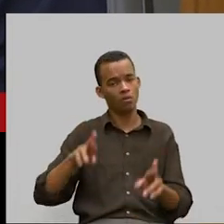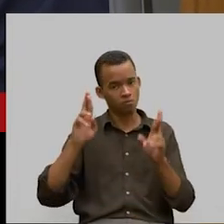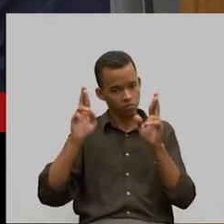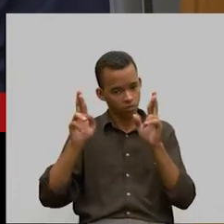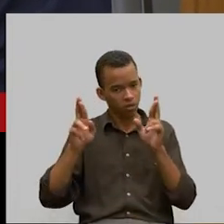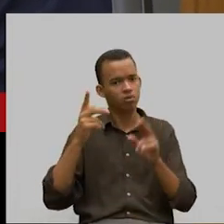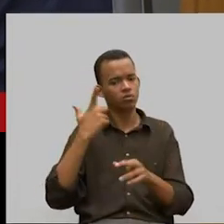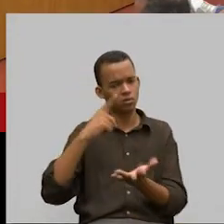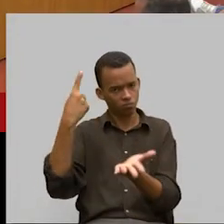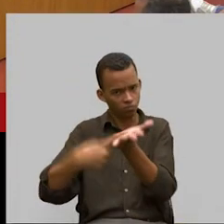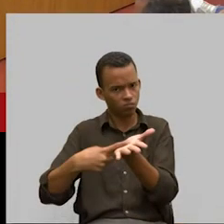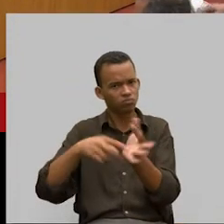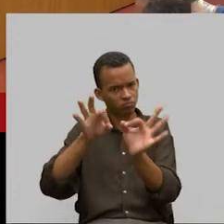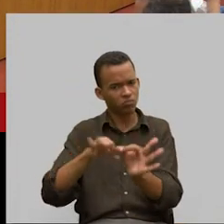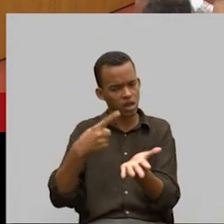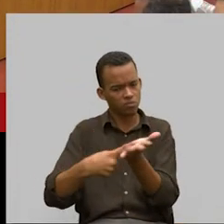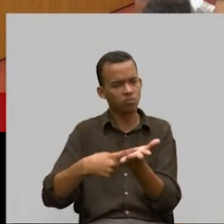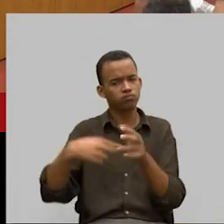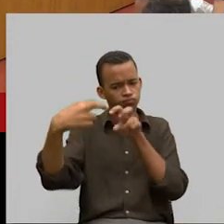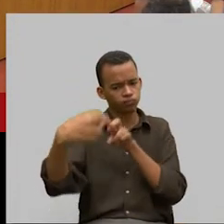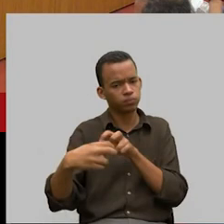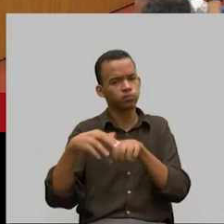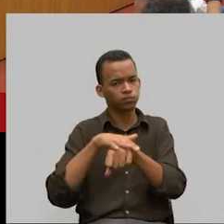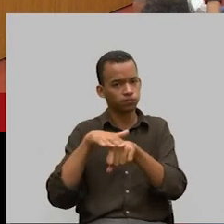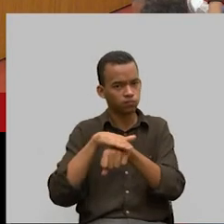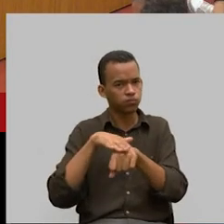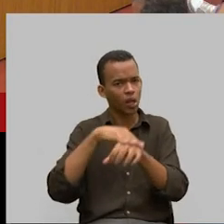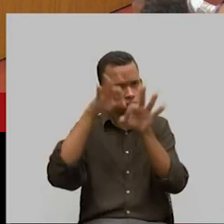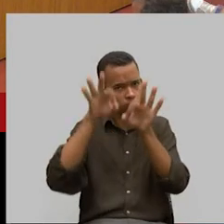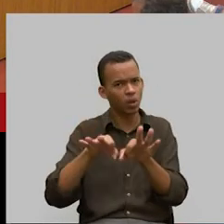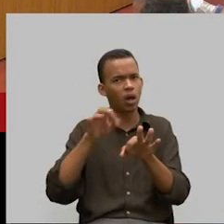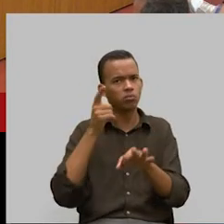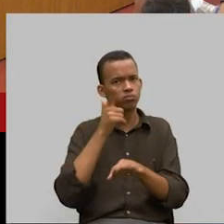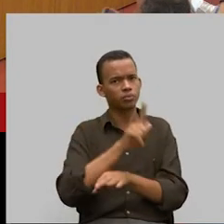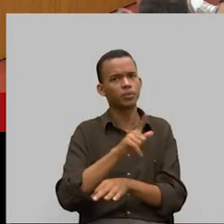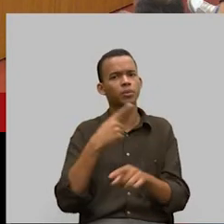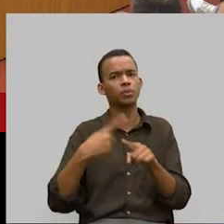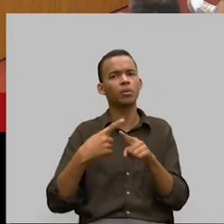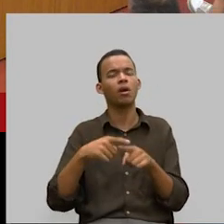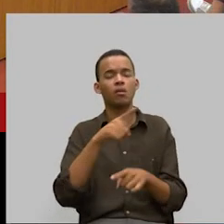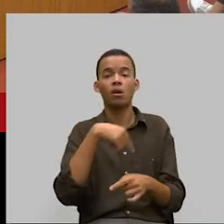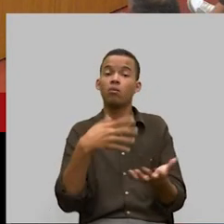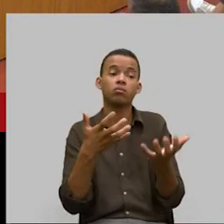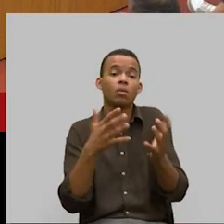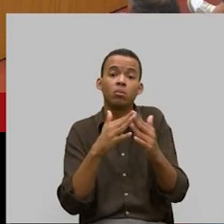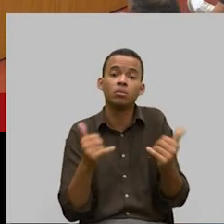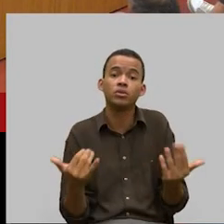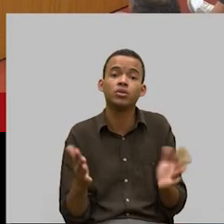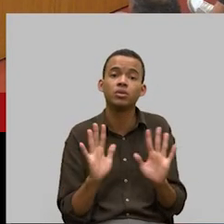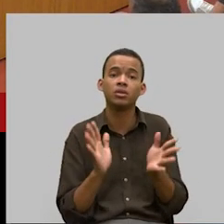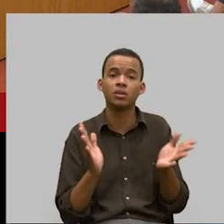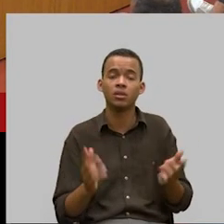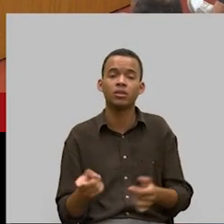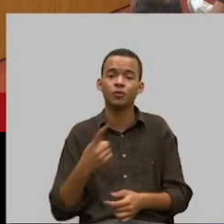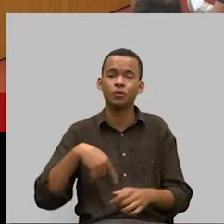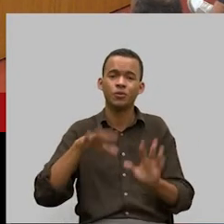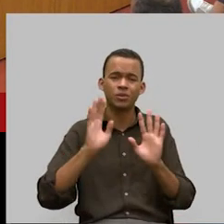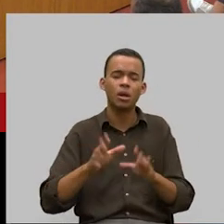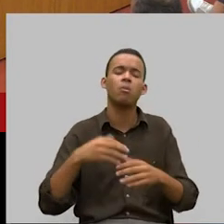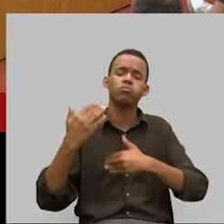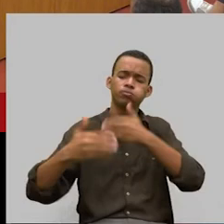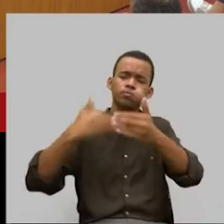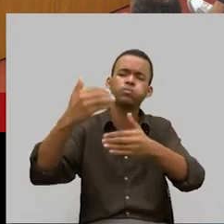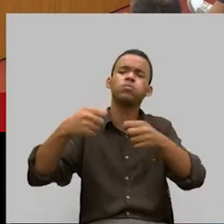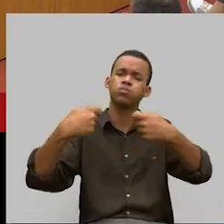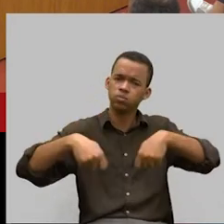com um compromisso resa questão de uma vez por todas que é isso que nós queremos porque nós temos muito para avançar